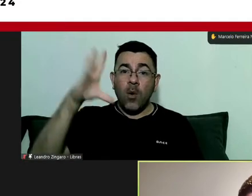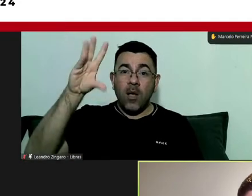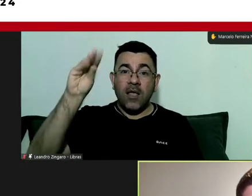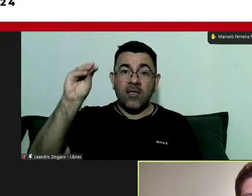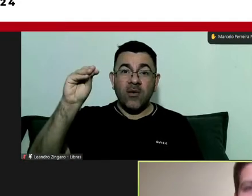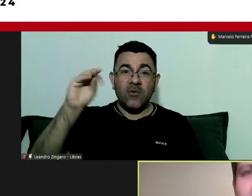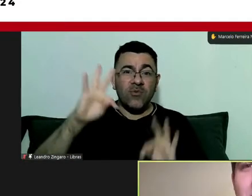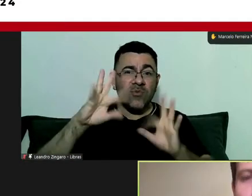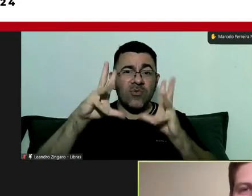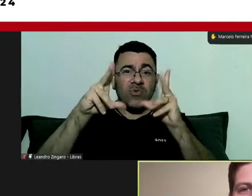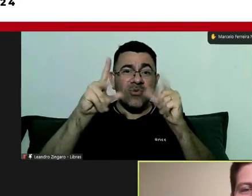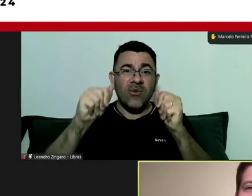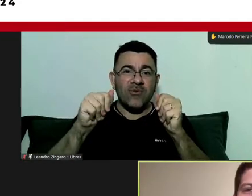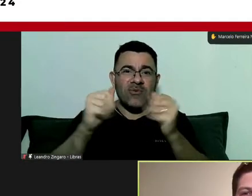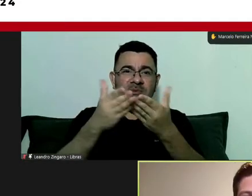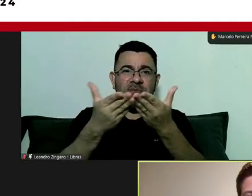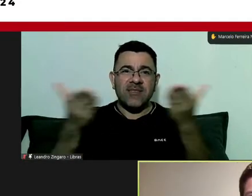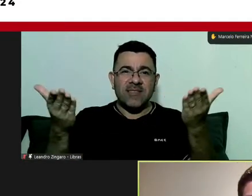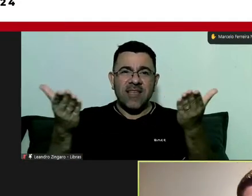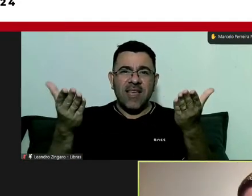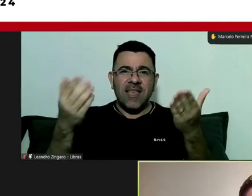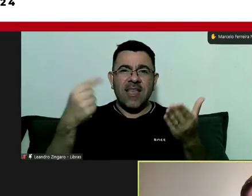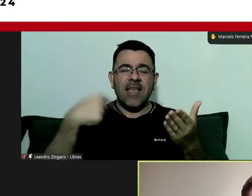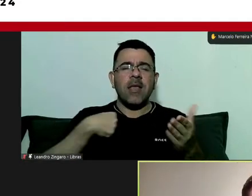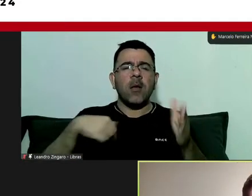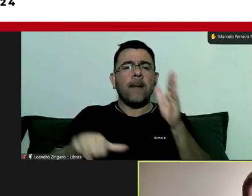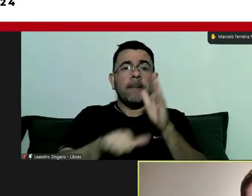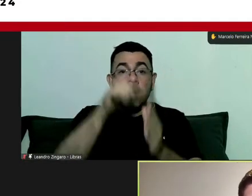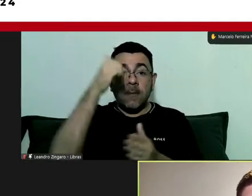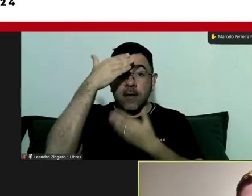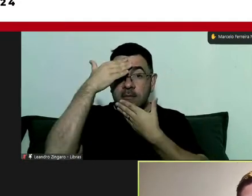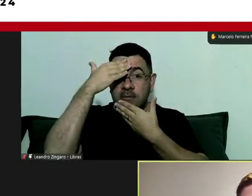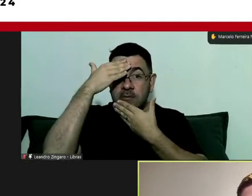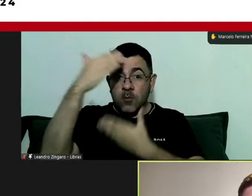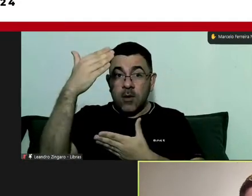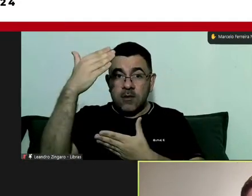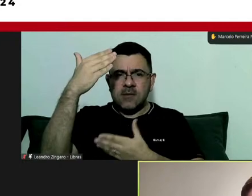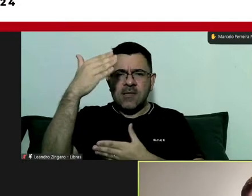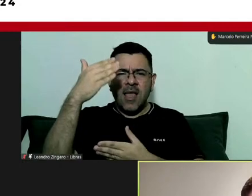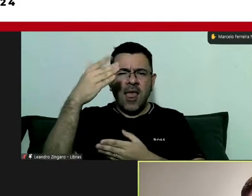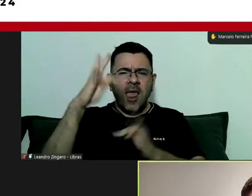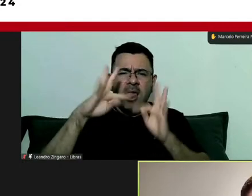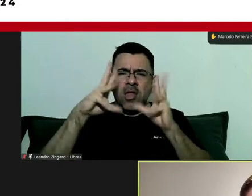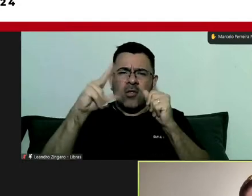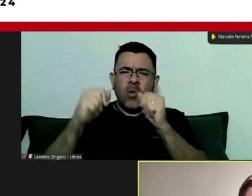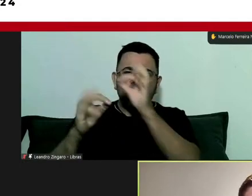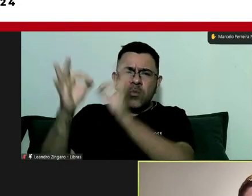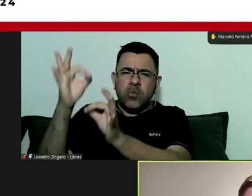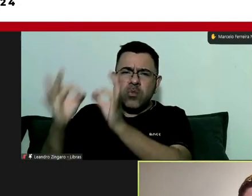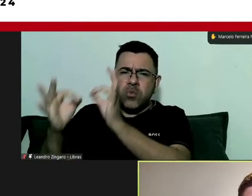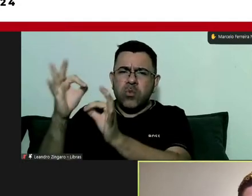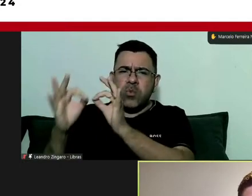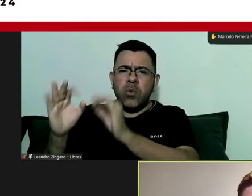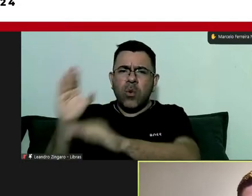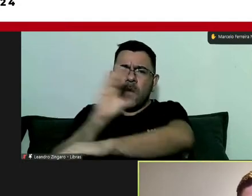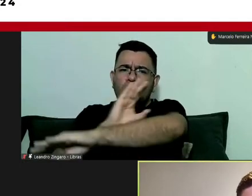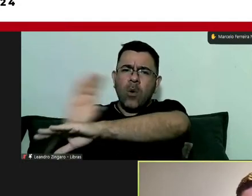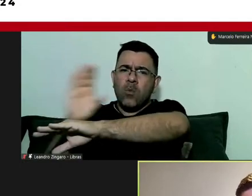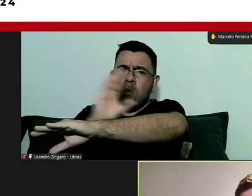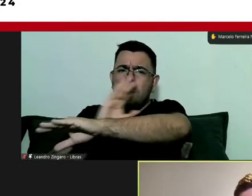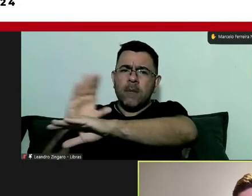eh queria primeiro agradecer a todos que estão organizando os seminários esse curso de